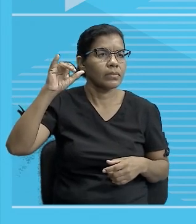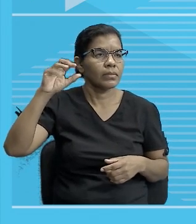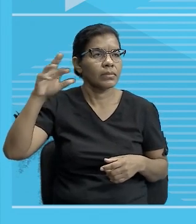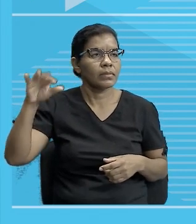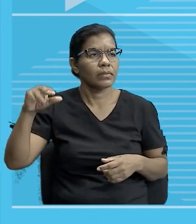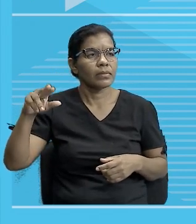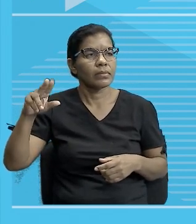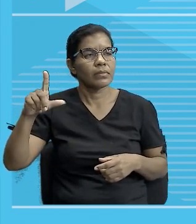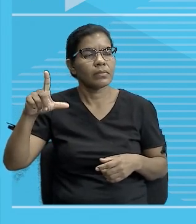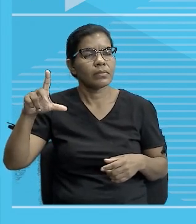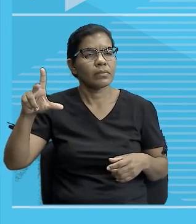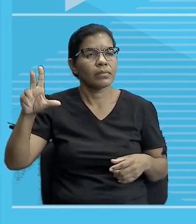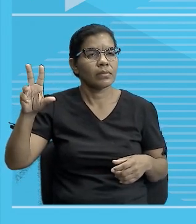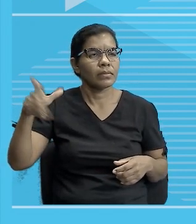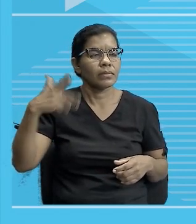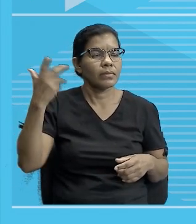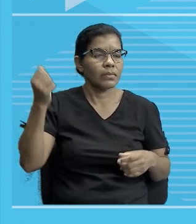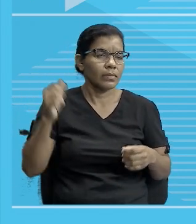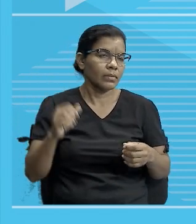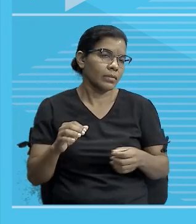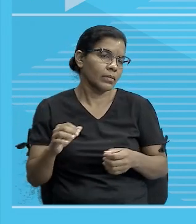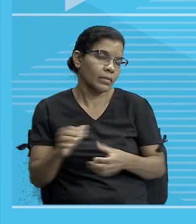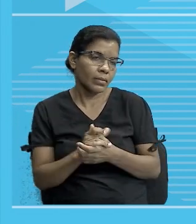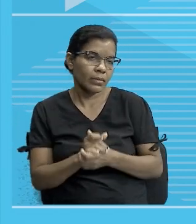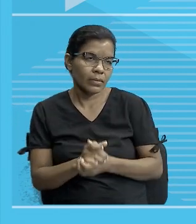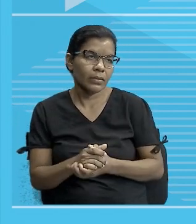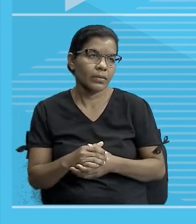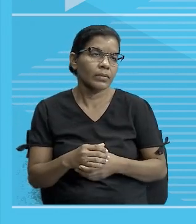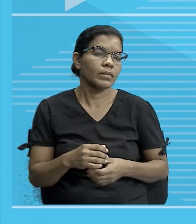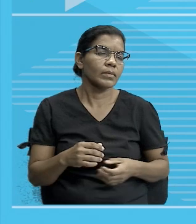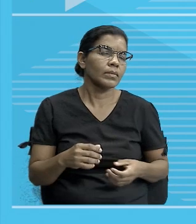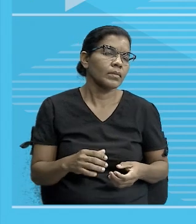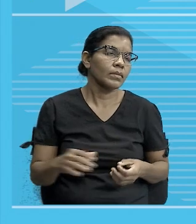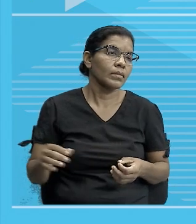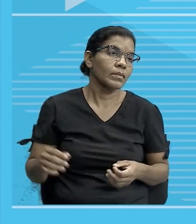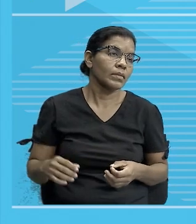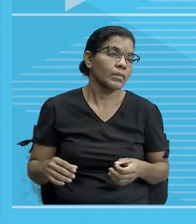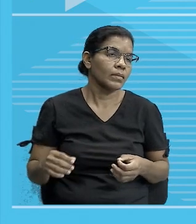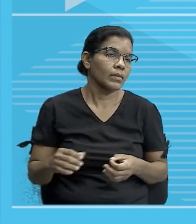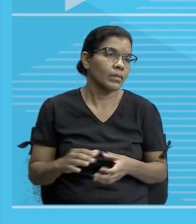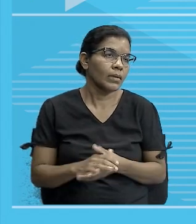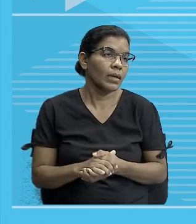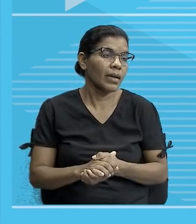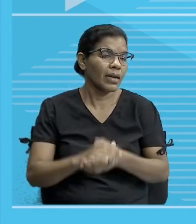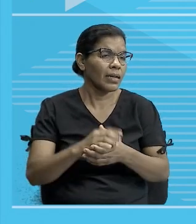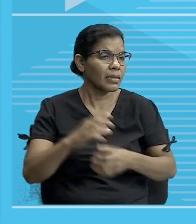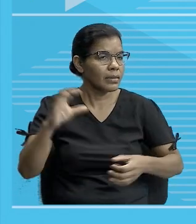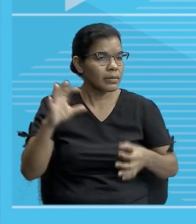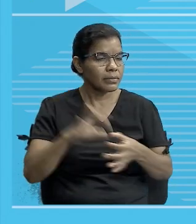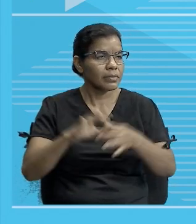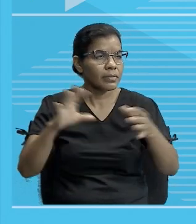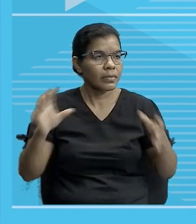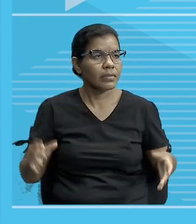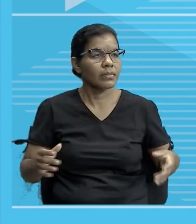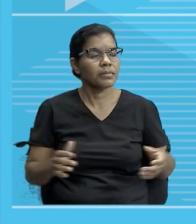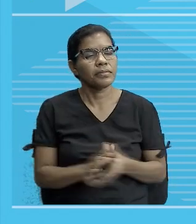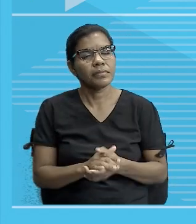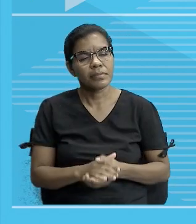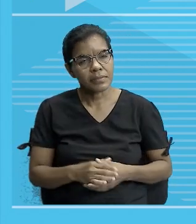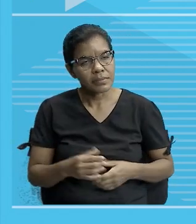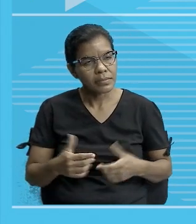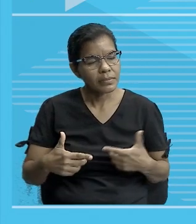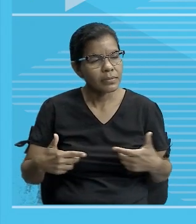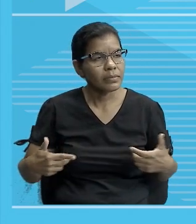políticos, aqueles que eram perseguidos pelo rei. Eram as armas, a simbologia eram